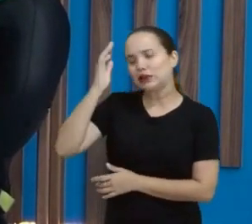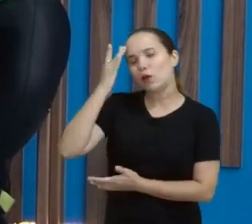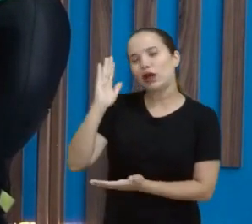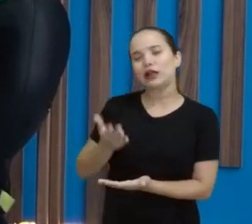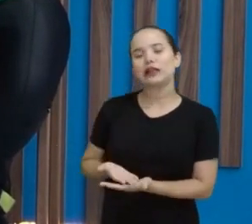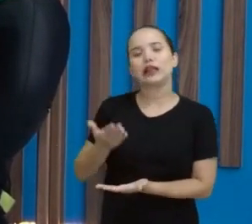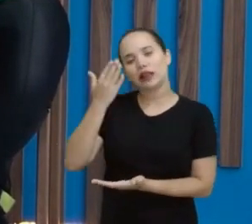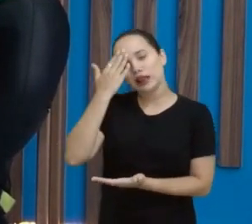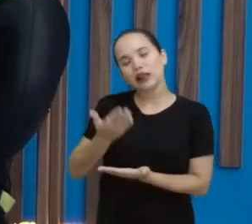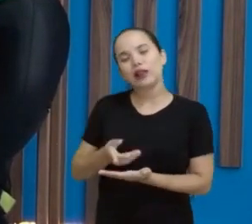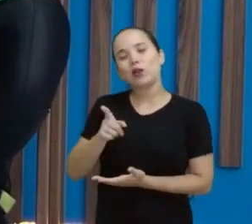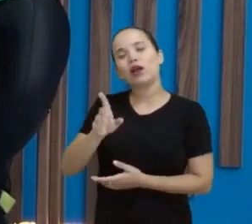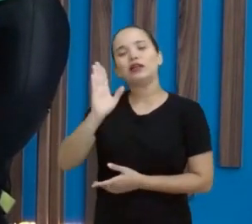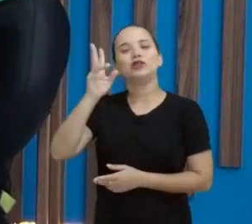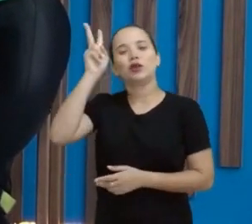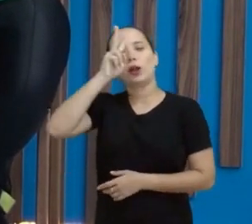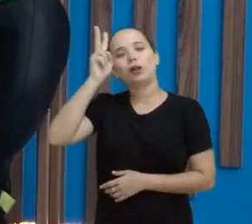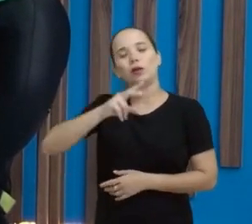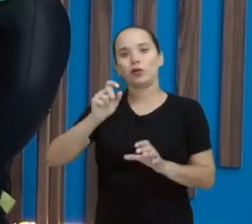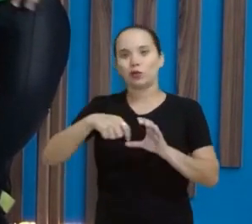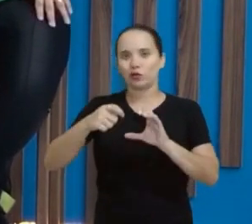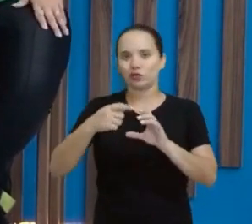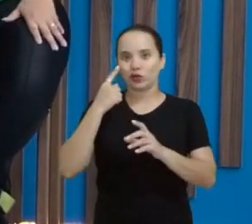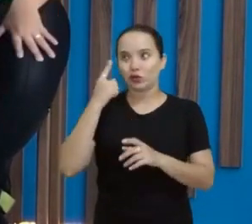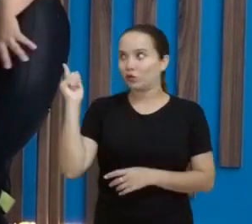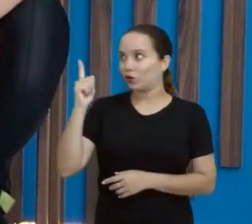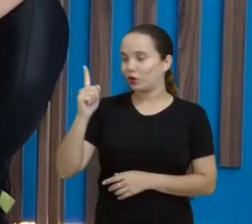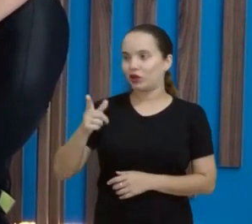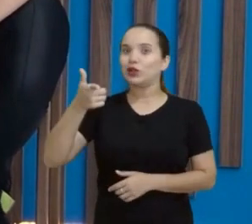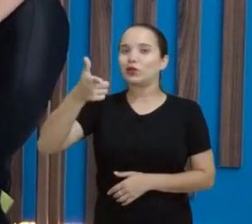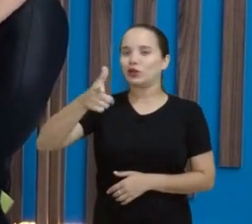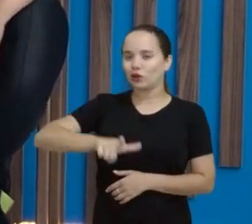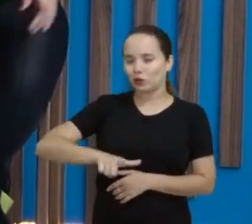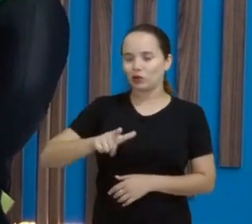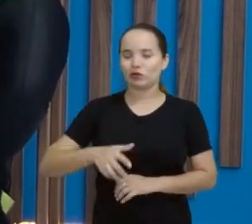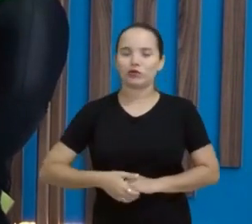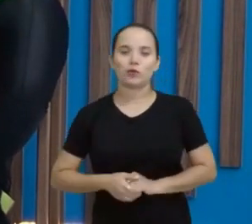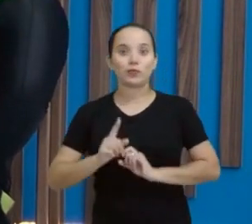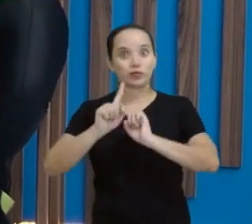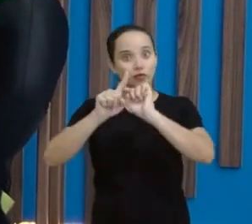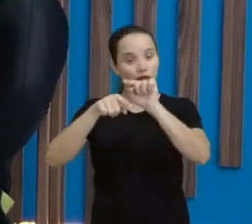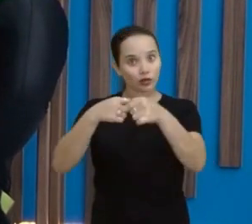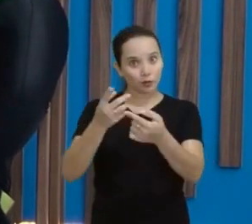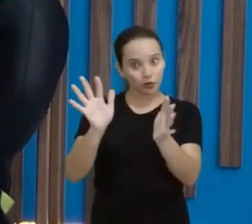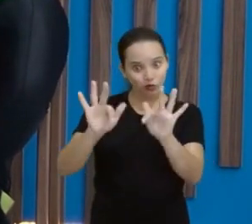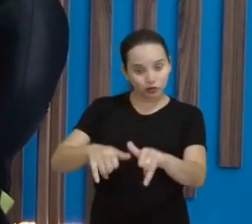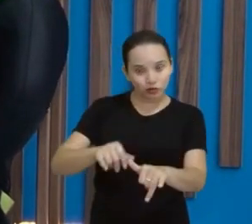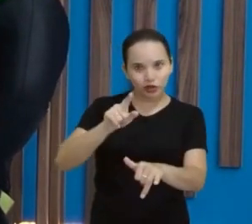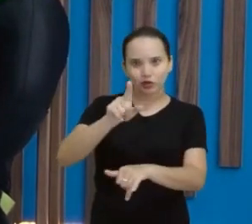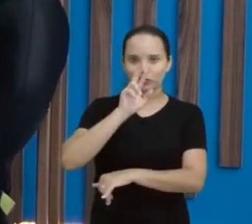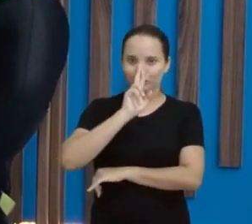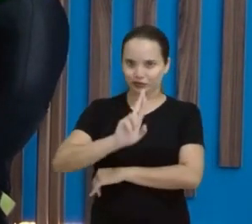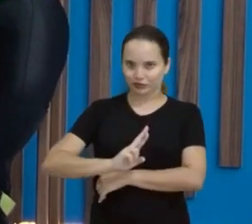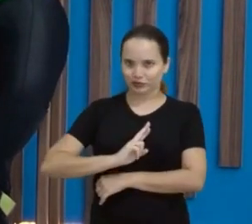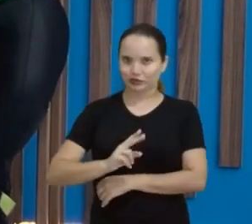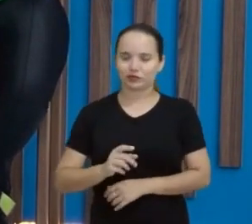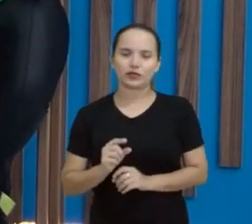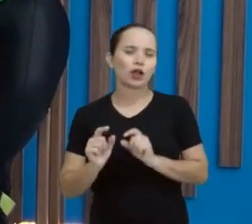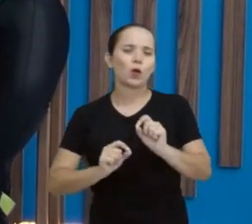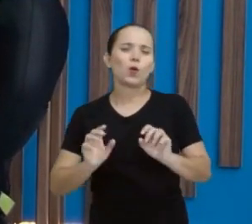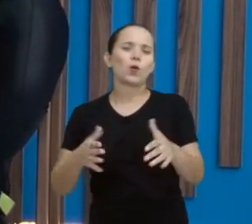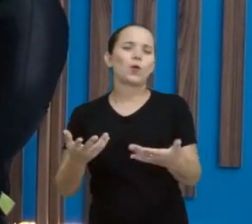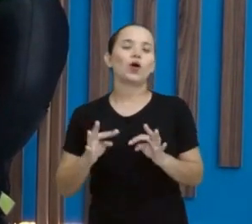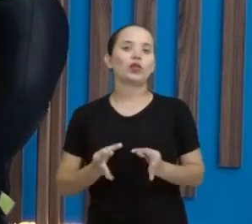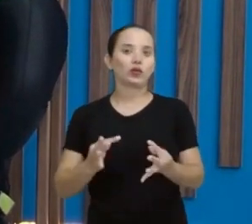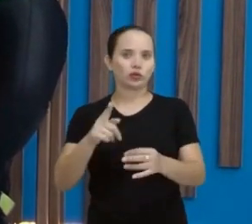perguntando para eles. Vamos ver. Dá uma sacada no vídeo novamente e aí no final você vai me responder. Que